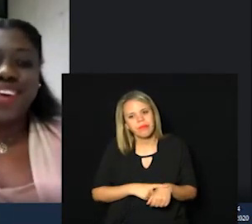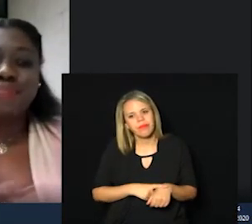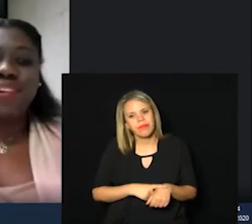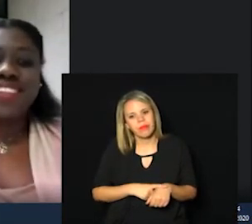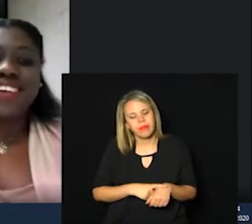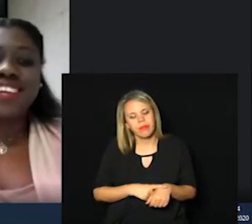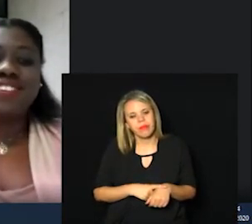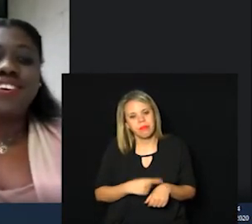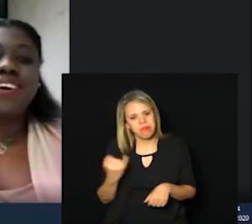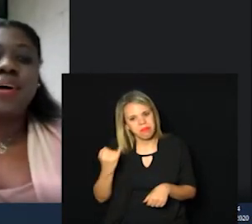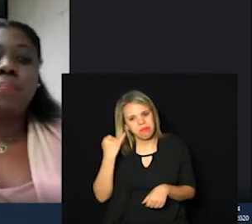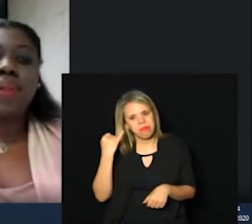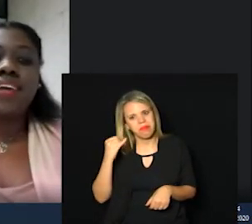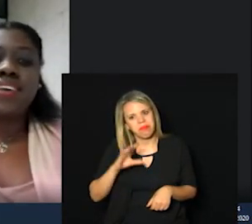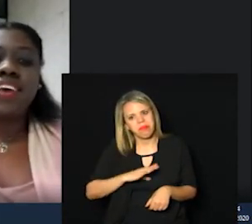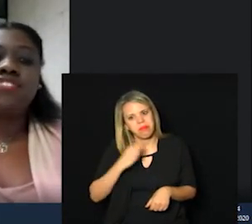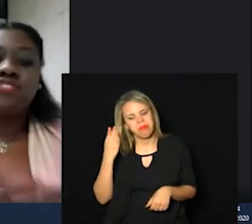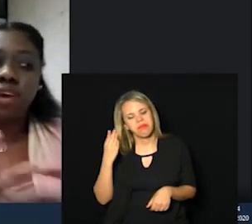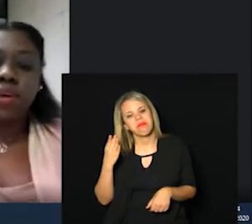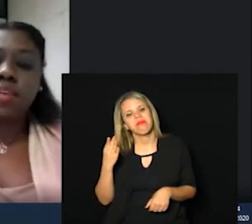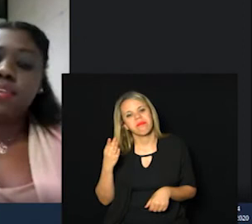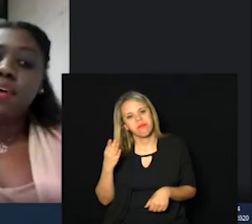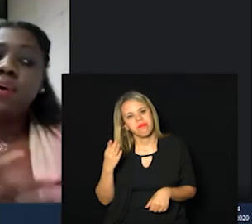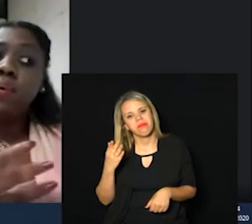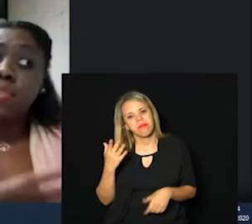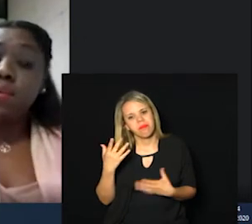né, importante, para que a gente